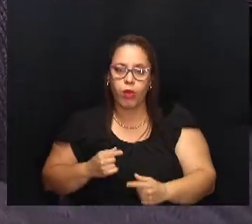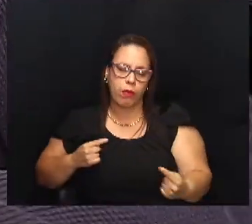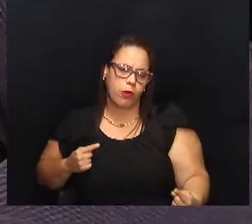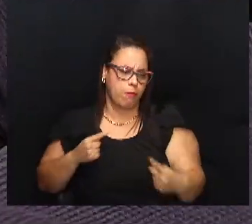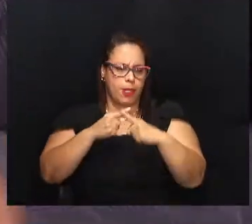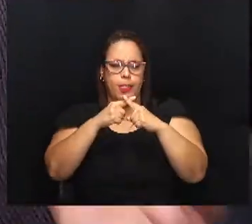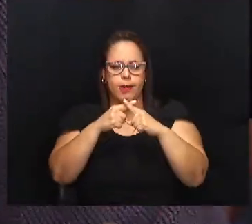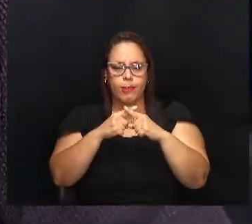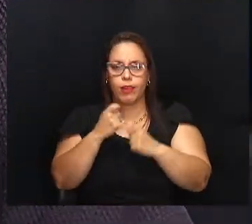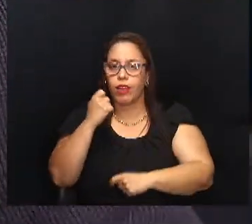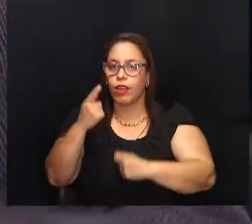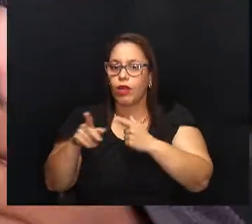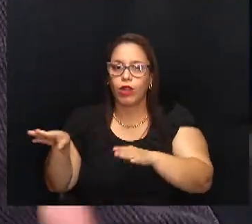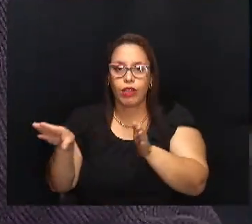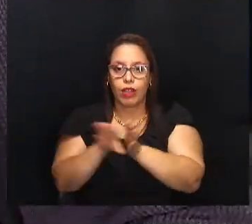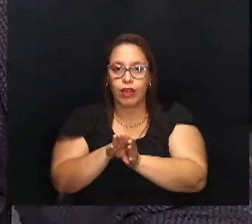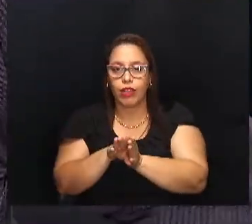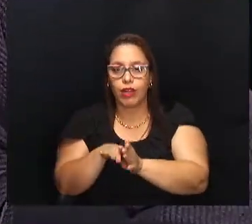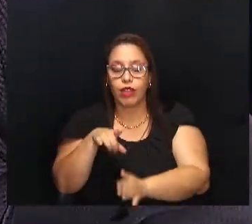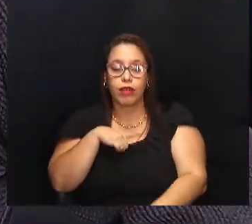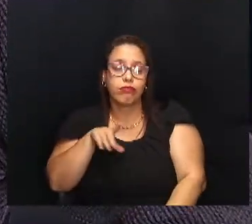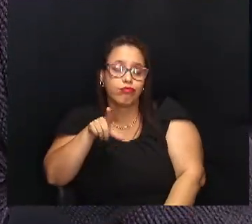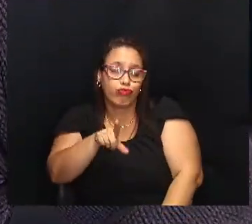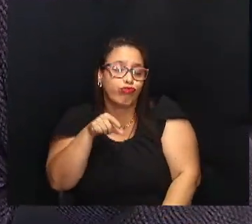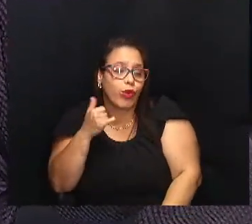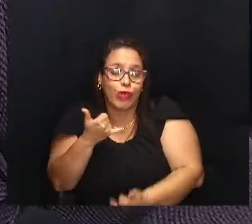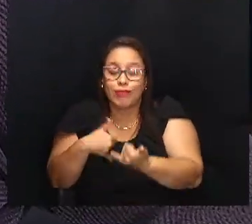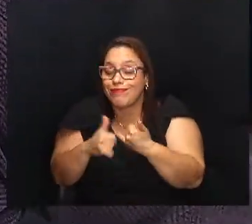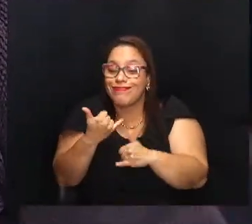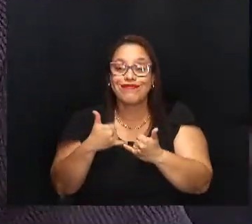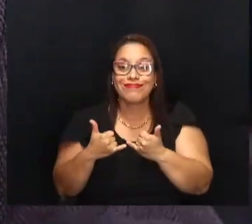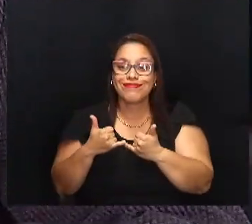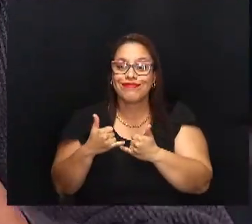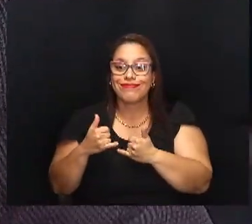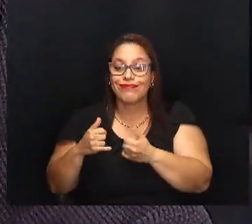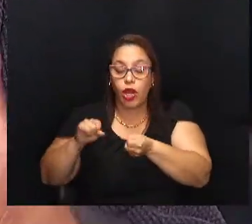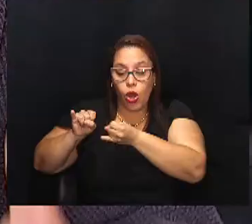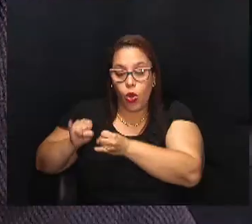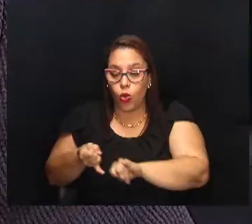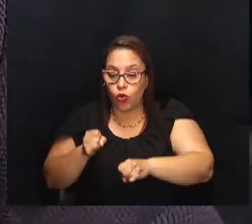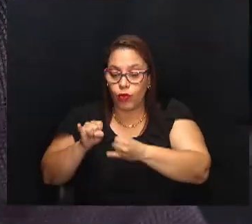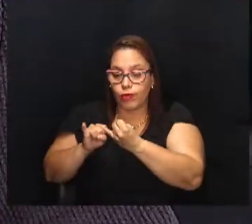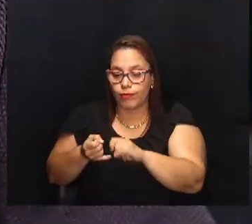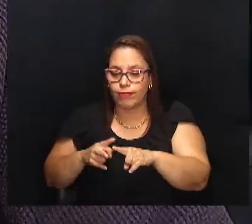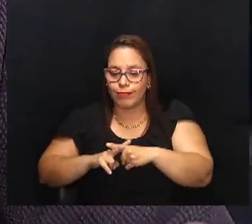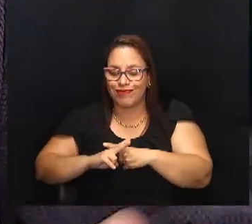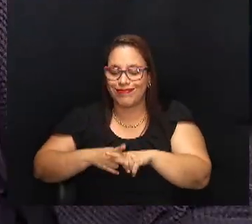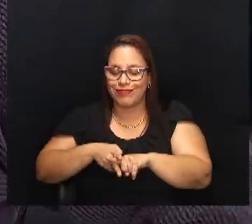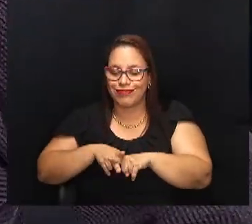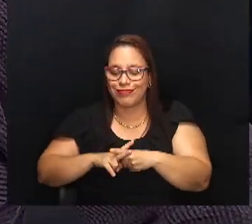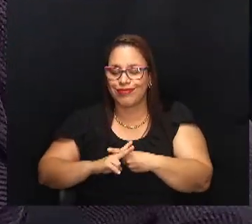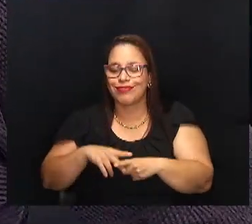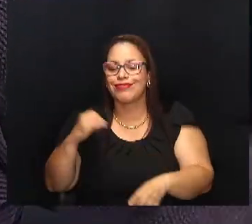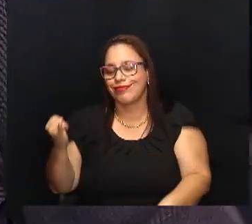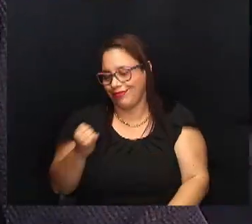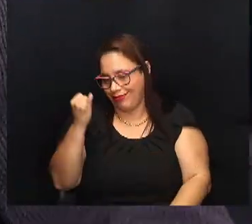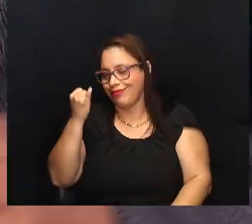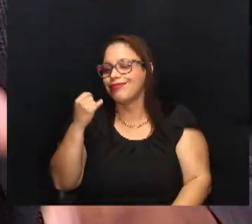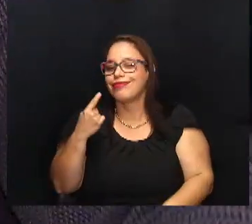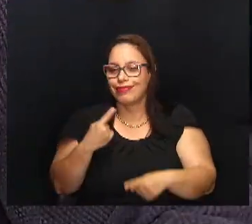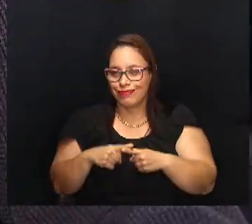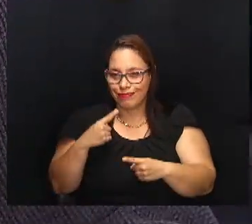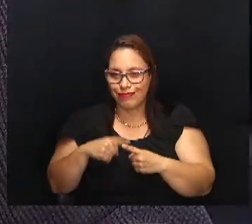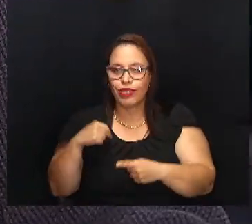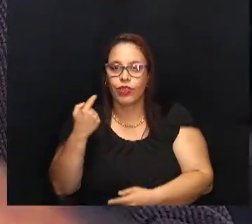competição. Alguns só vêm mesmo para poder ter um hobby. Mas a grande questão é que o jiu-jitsu hoje ele é uma ferramenta muito importante. Eu digo isso por questão do